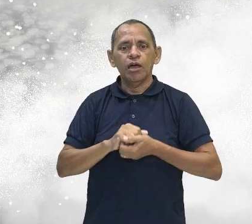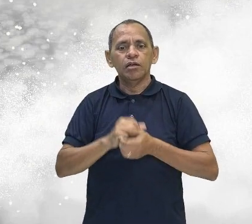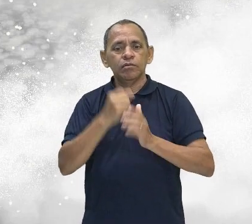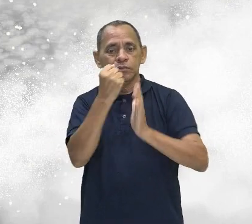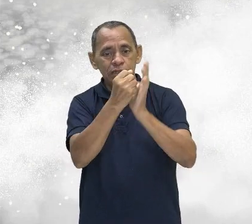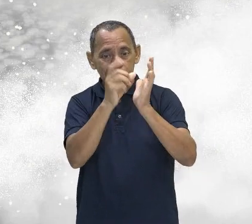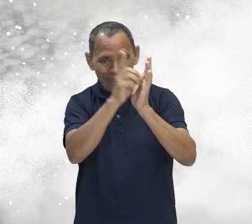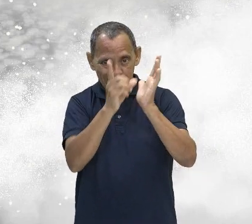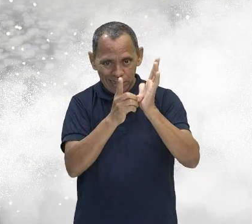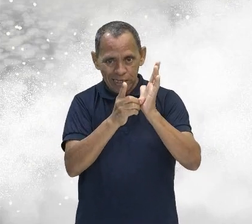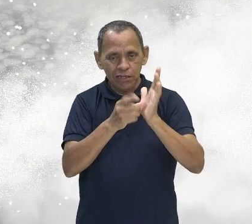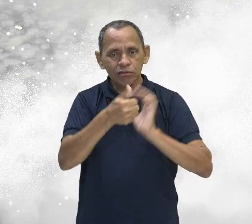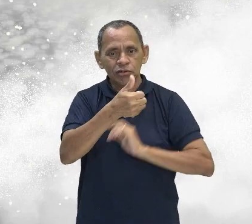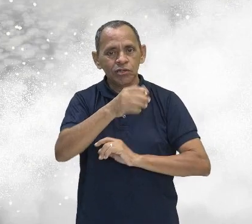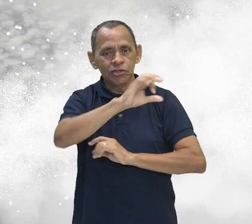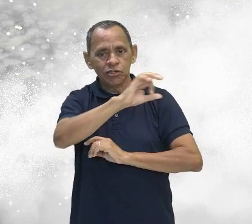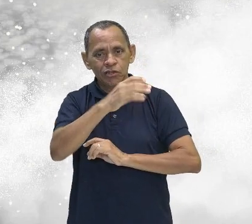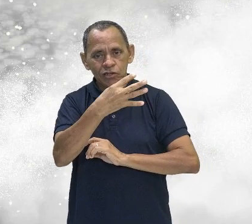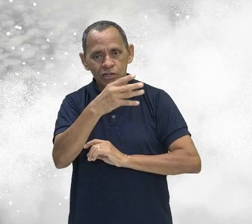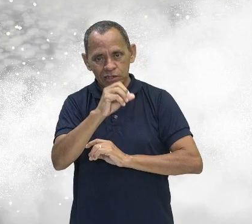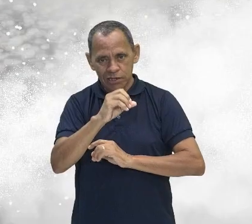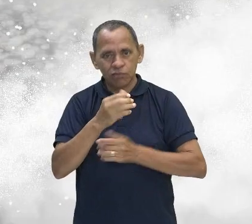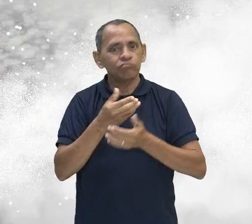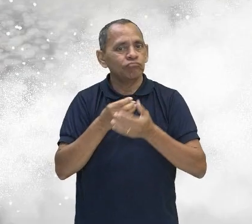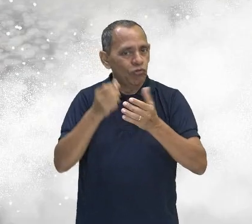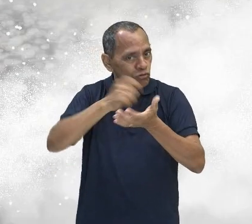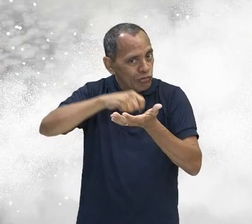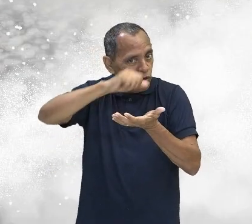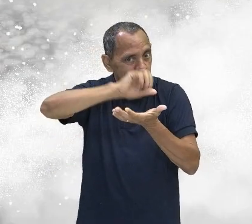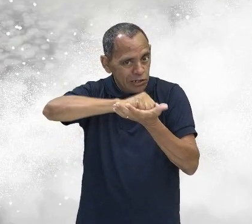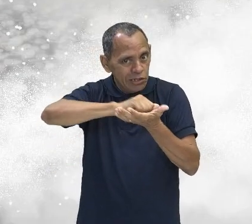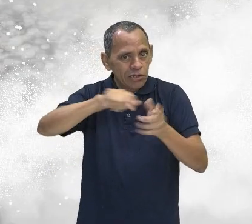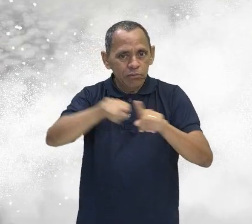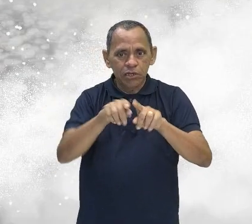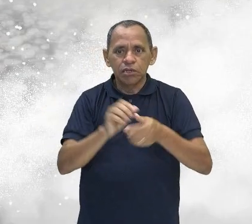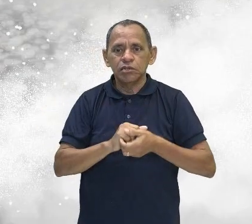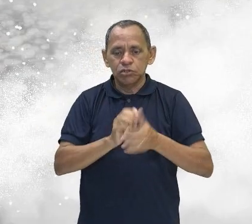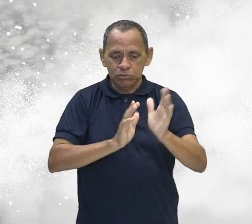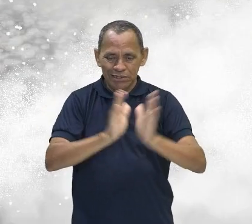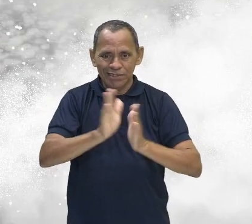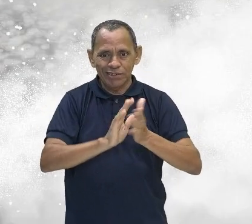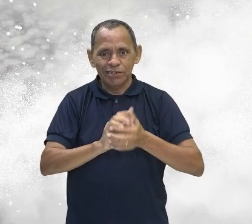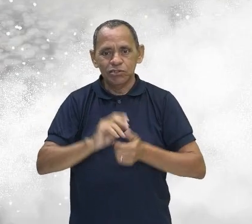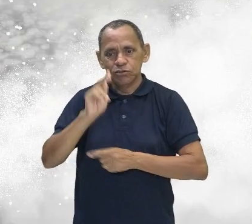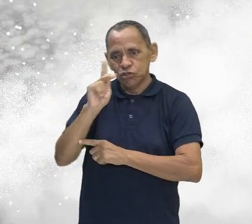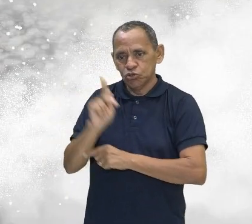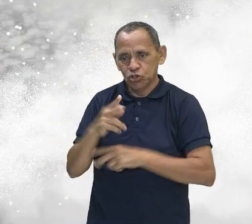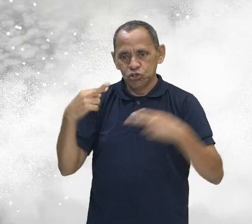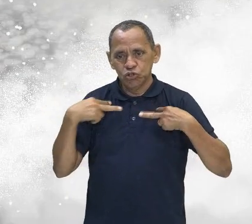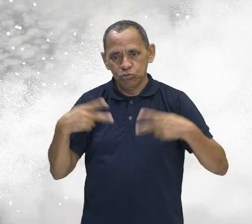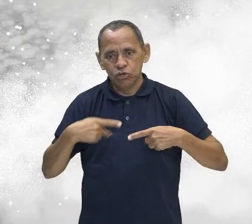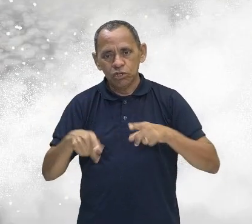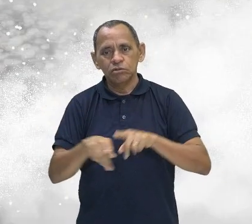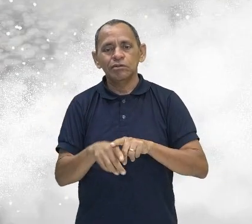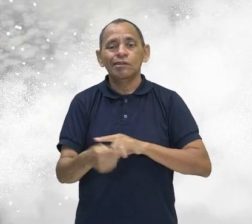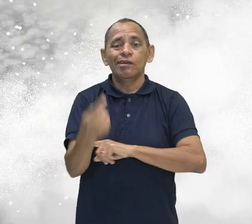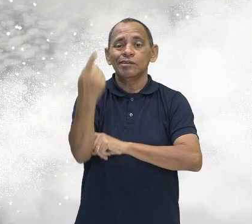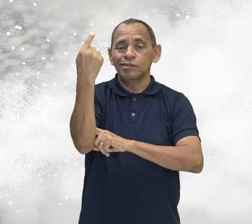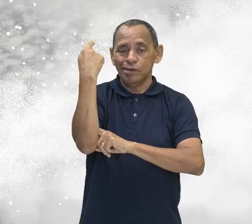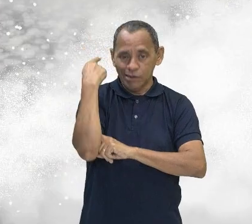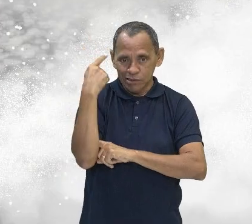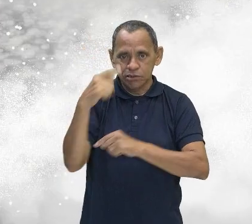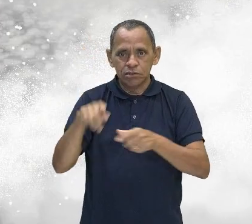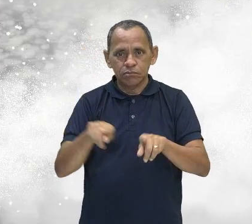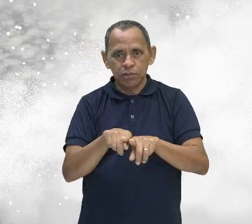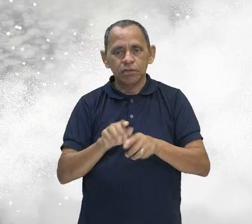década dos anos de 1940, né? Nessa época aí da história da humanidade, década de 1940.